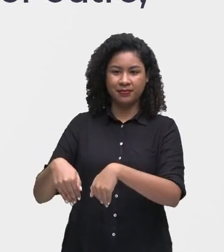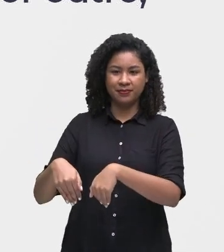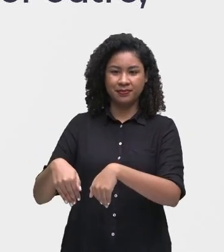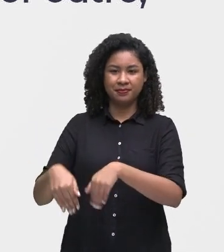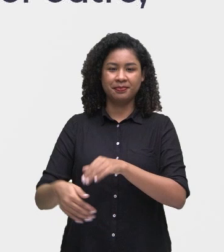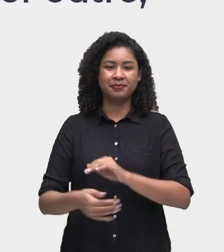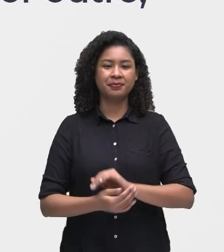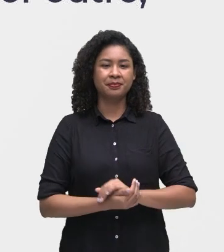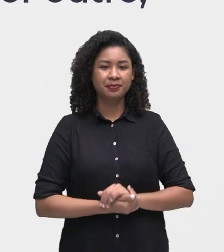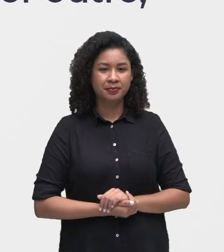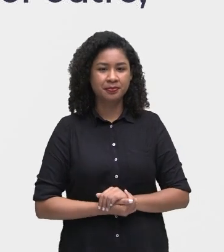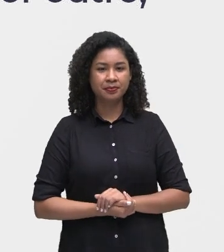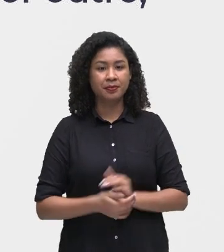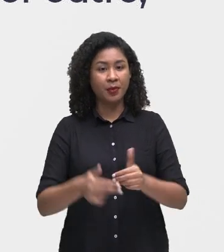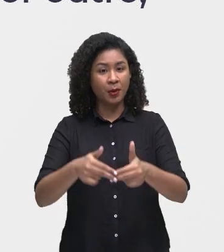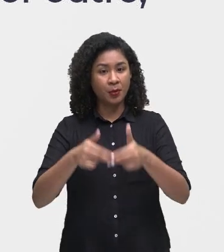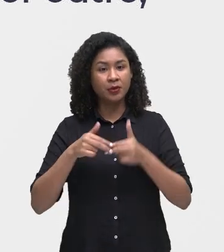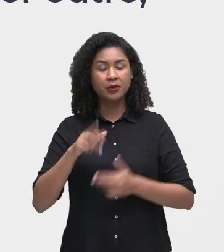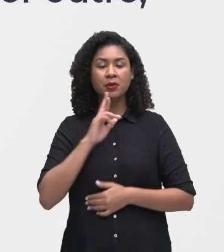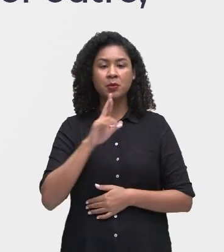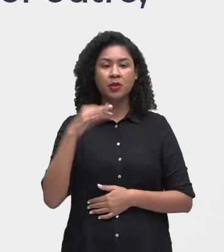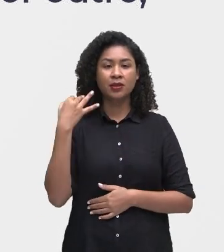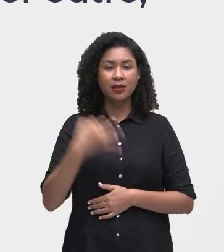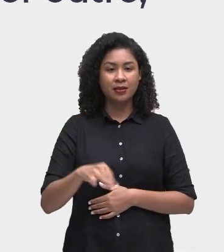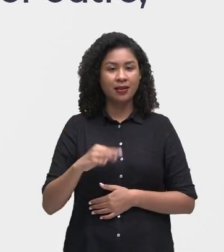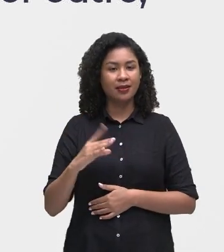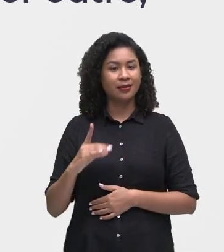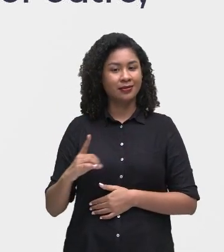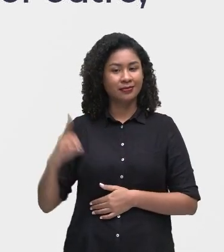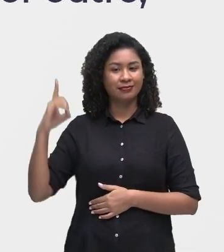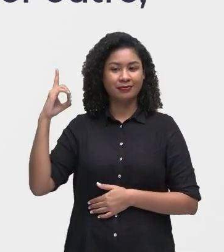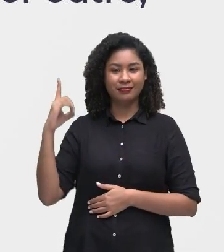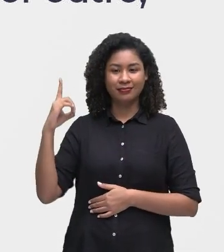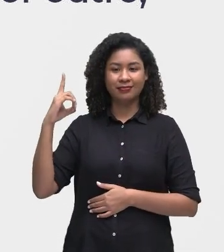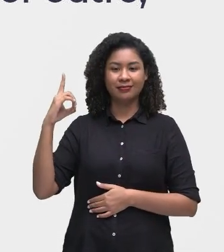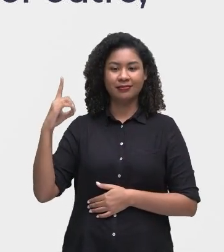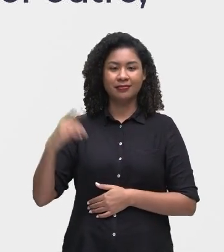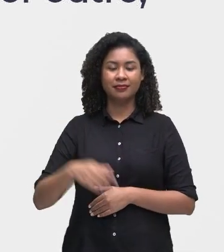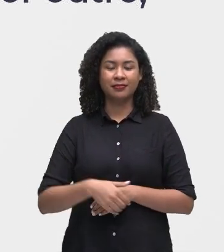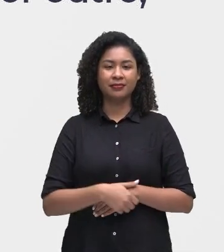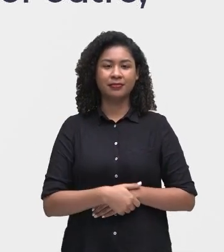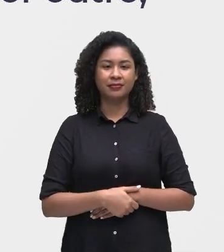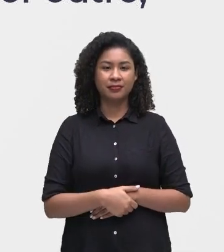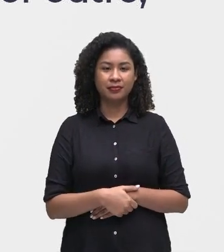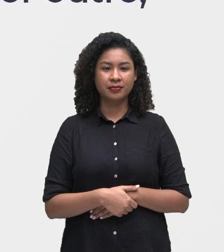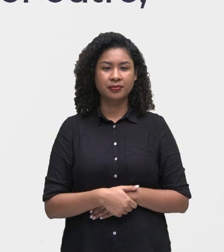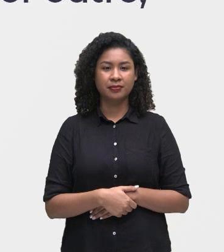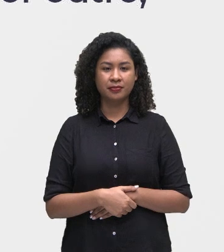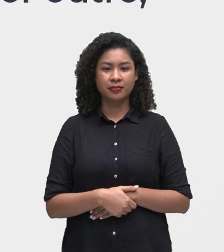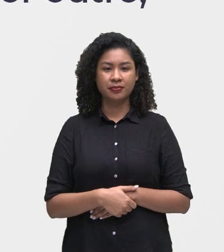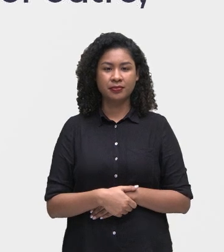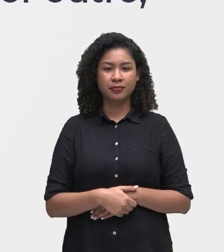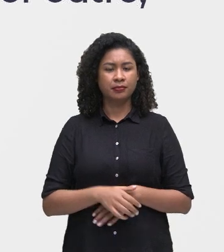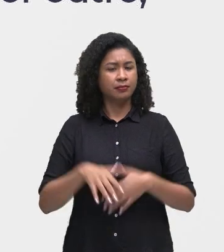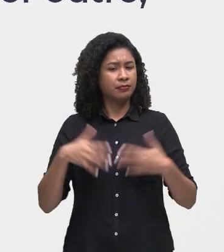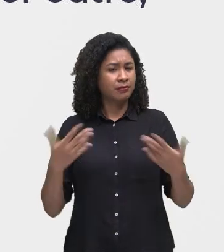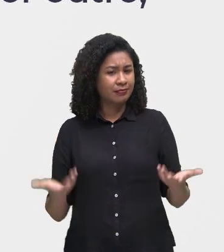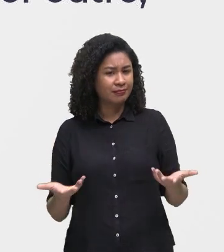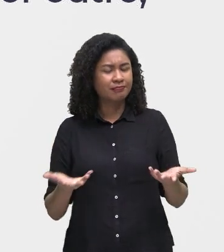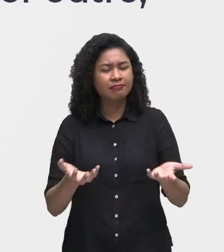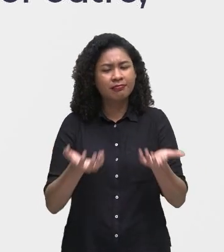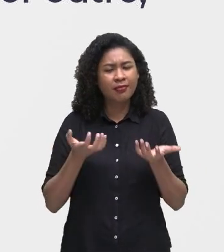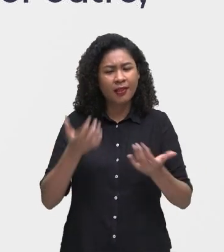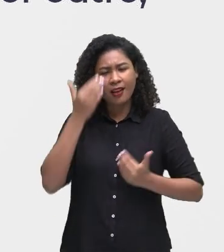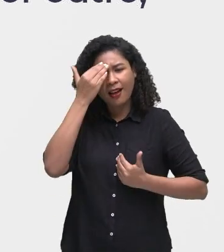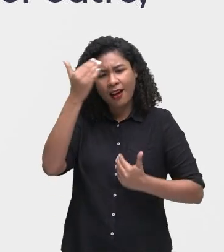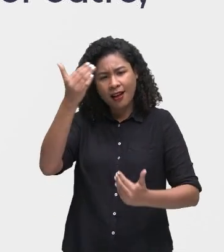feudalismo. Portanto, quarta questão, a alternativa correta é a letra D. De antemão, quero agradecer a